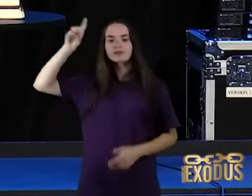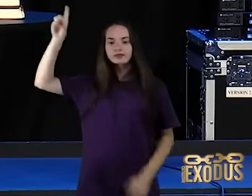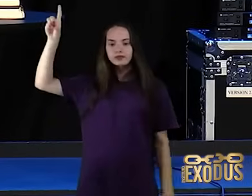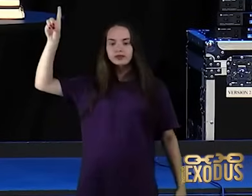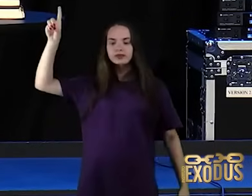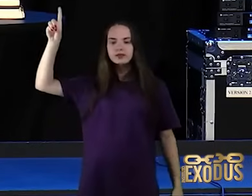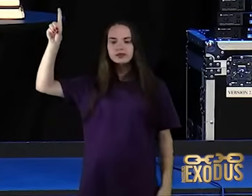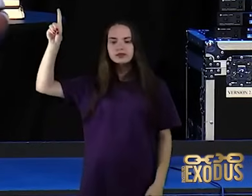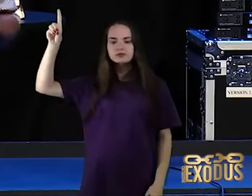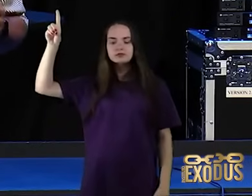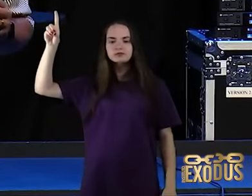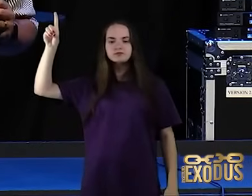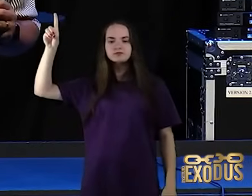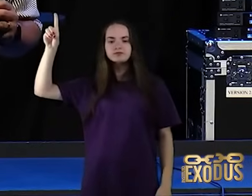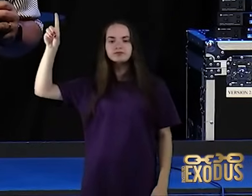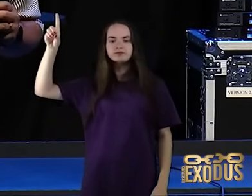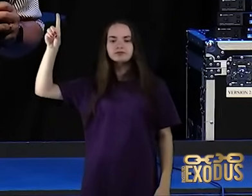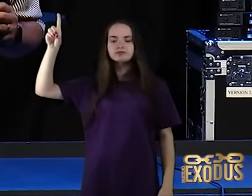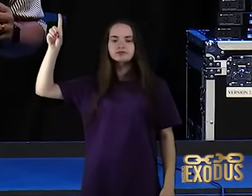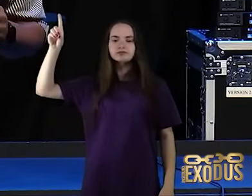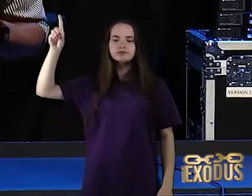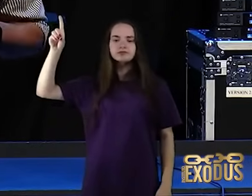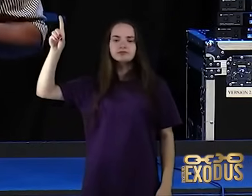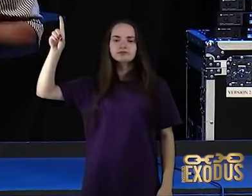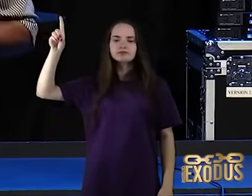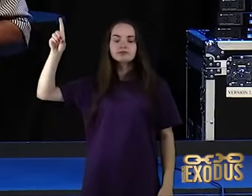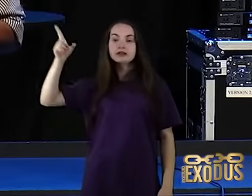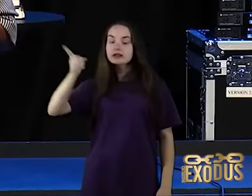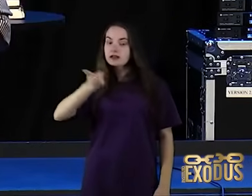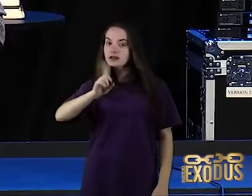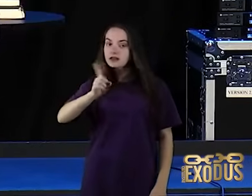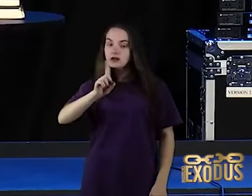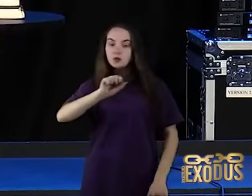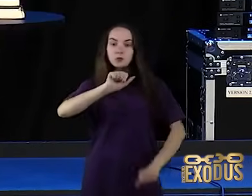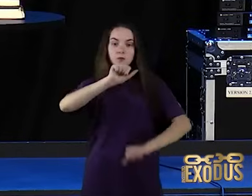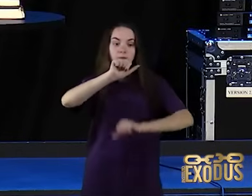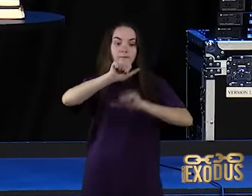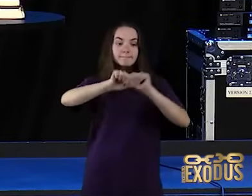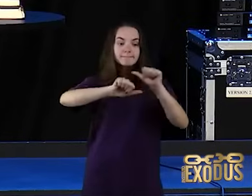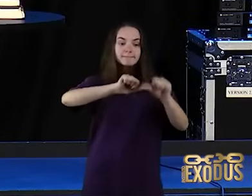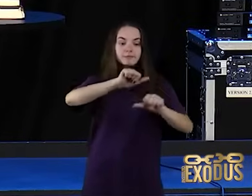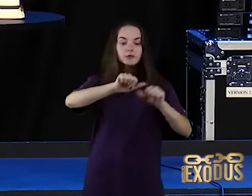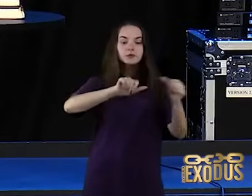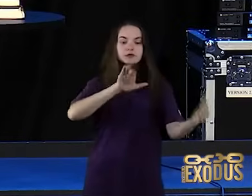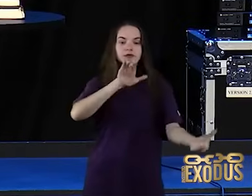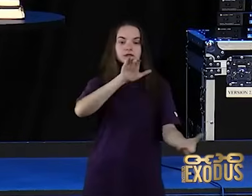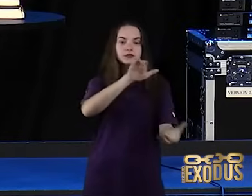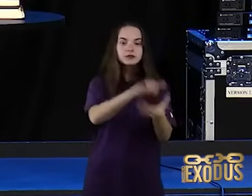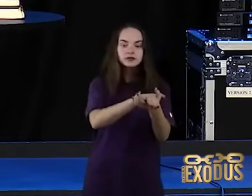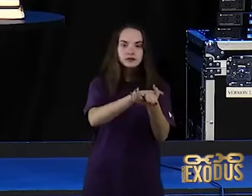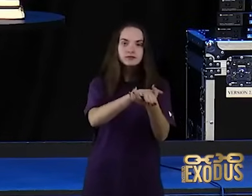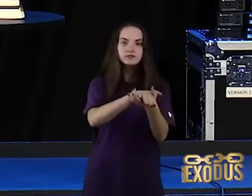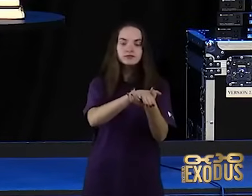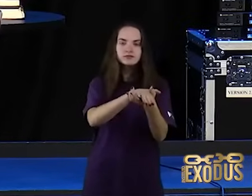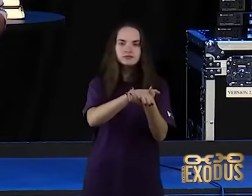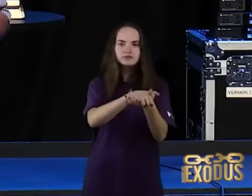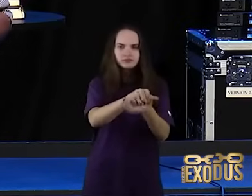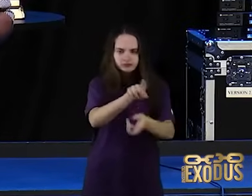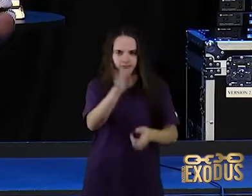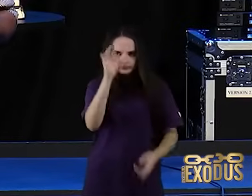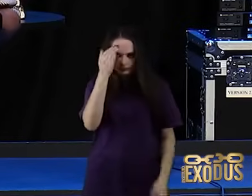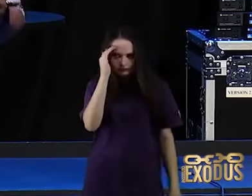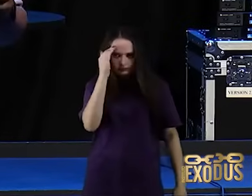Deus não muda casamento Você tá entendendo o que eu tô